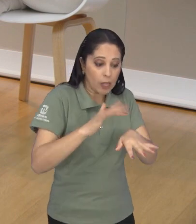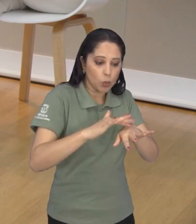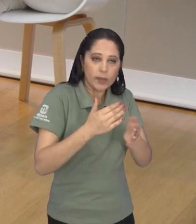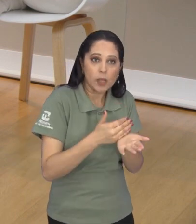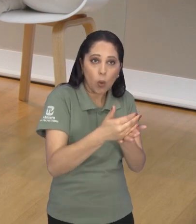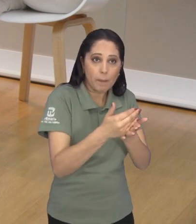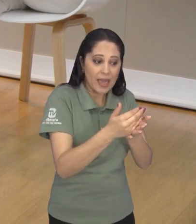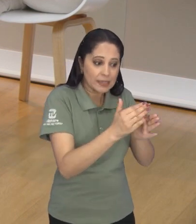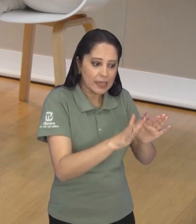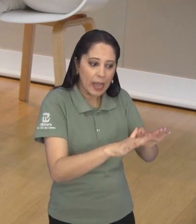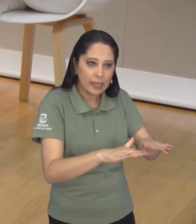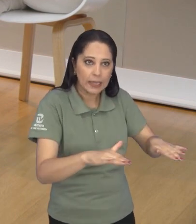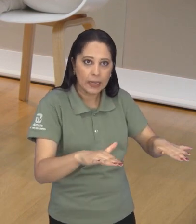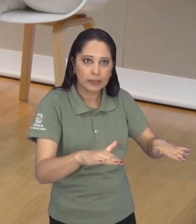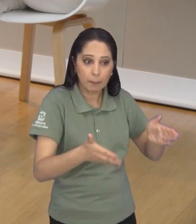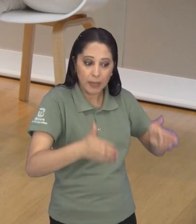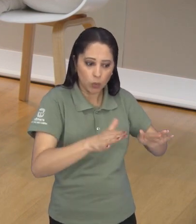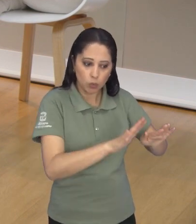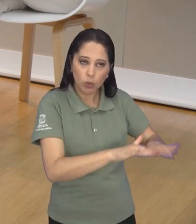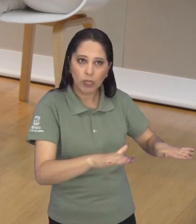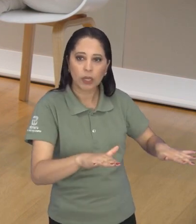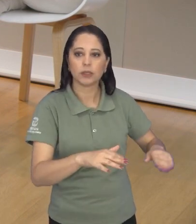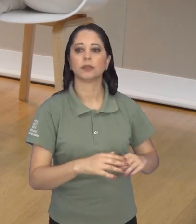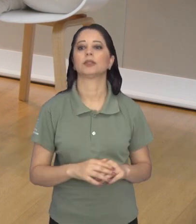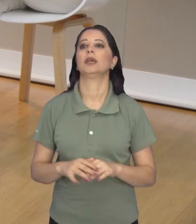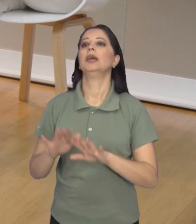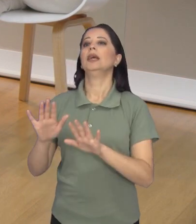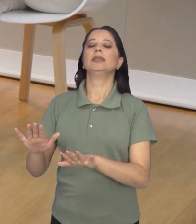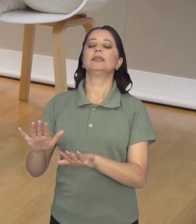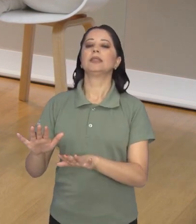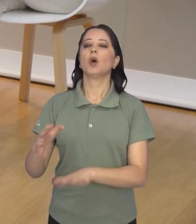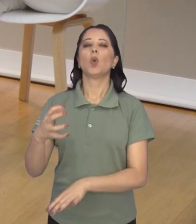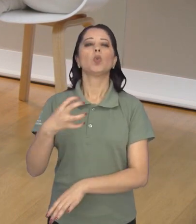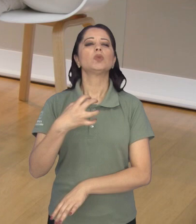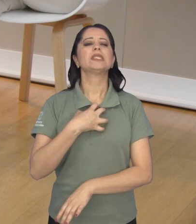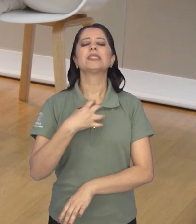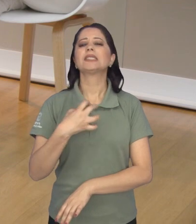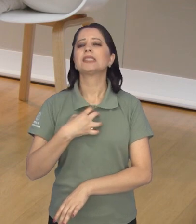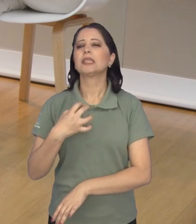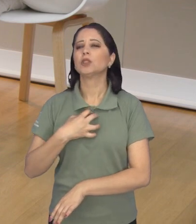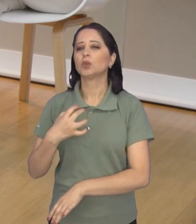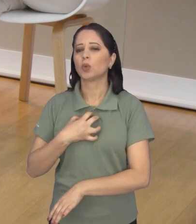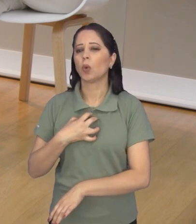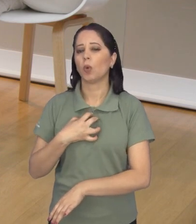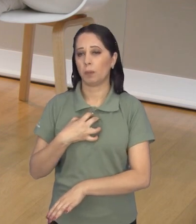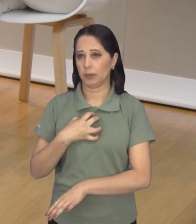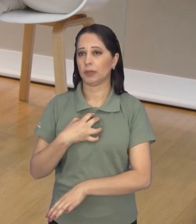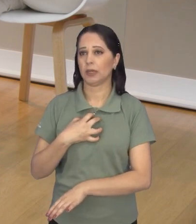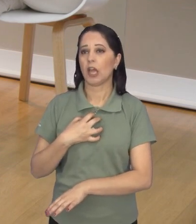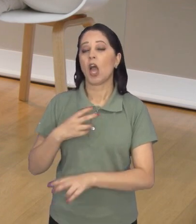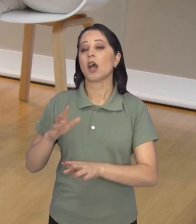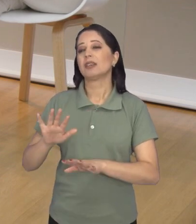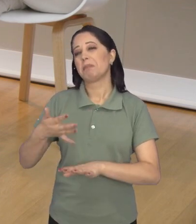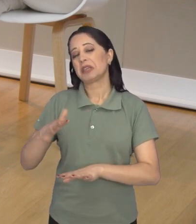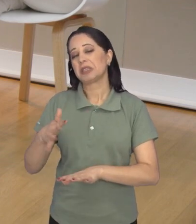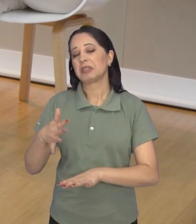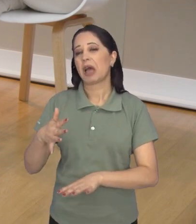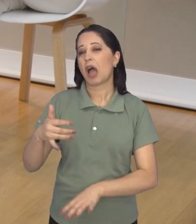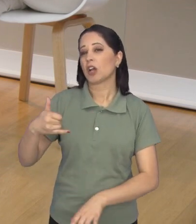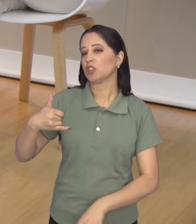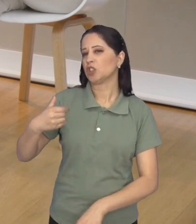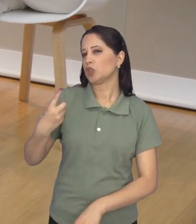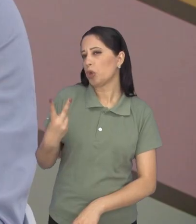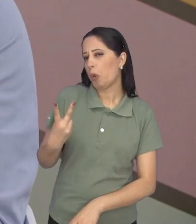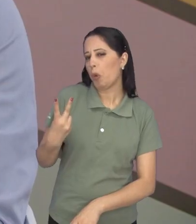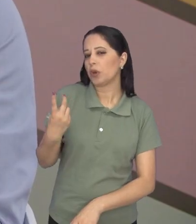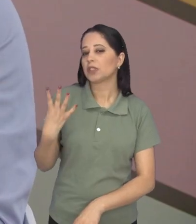por definição, definição. Qual por isso que um tique adulto, o início dos sintomas é no início da idade escolar,